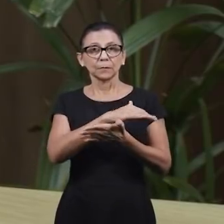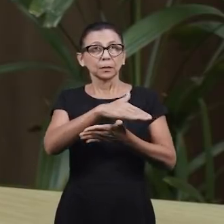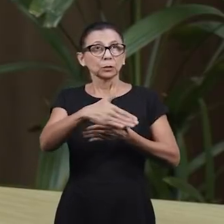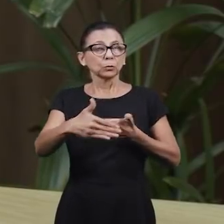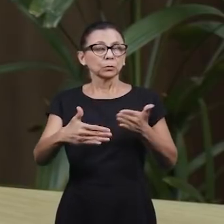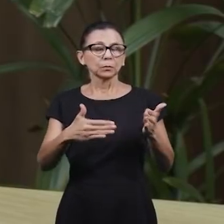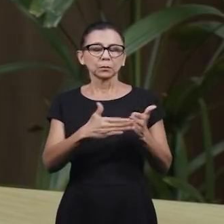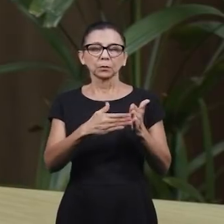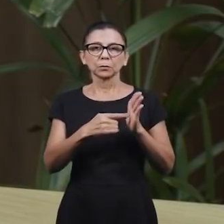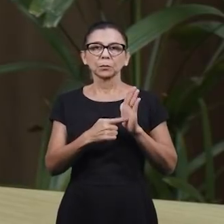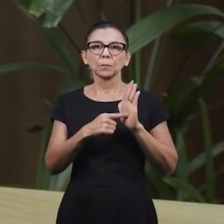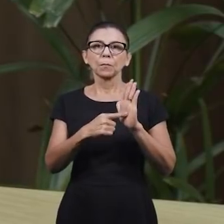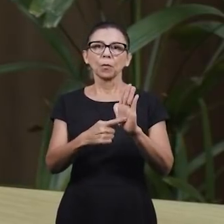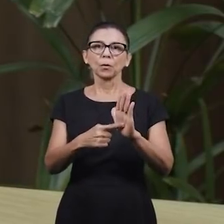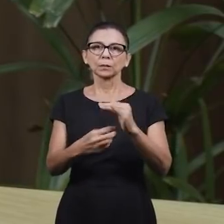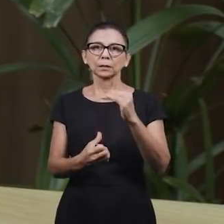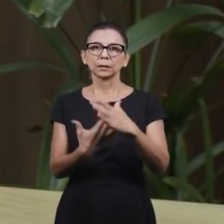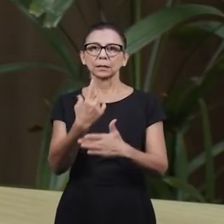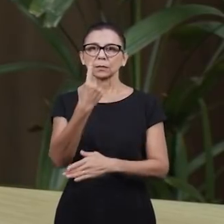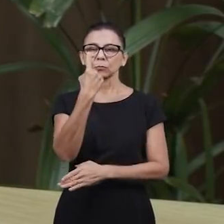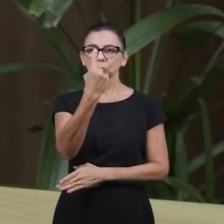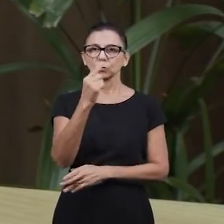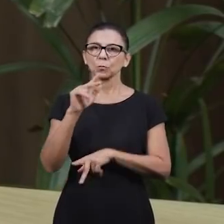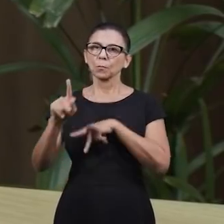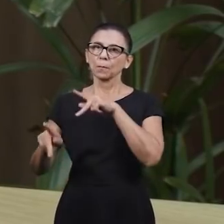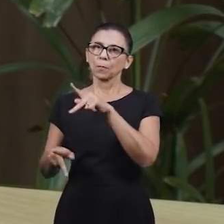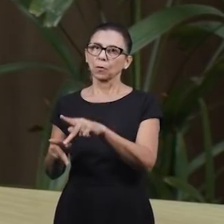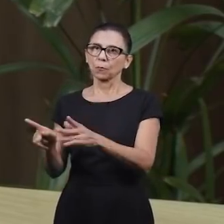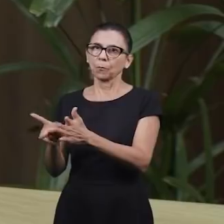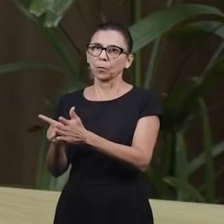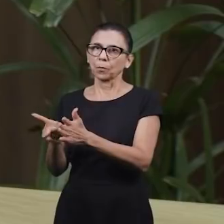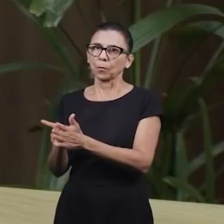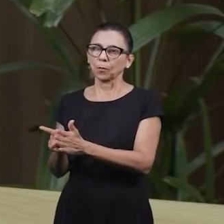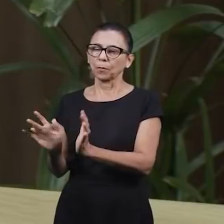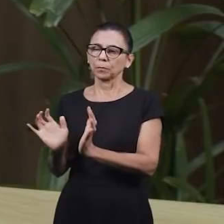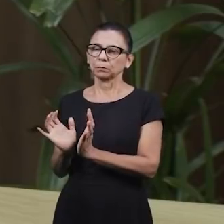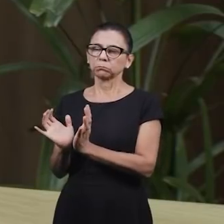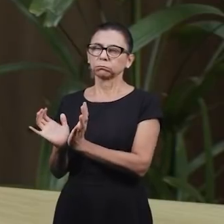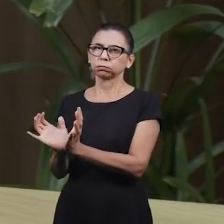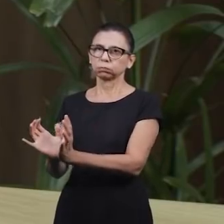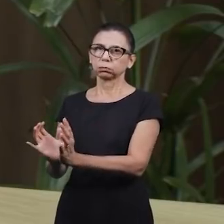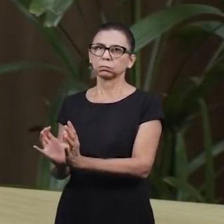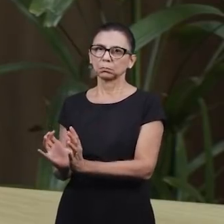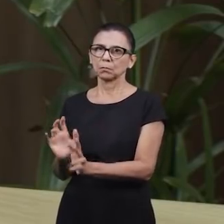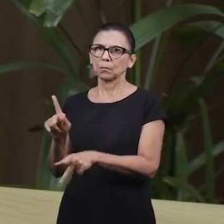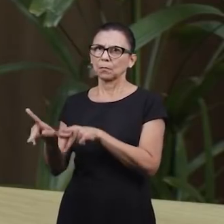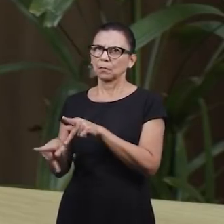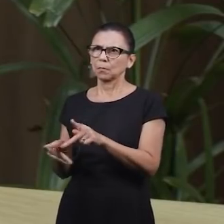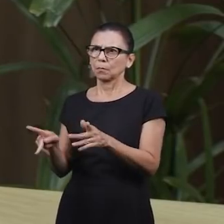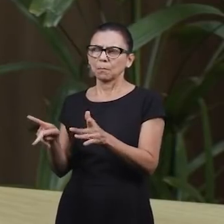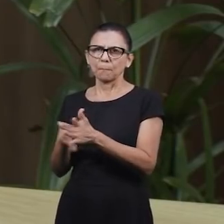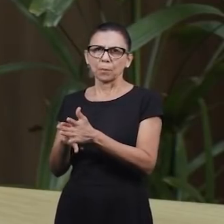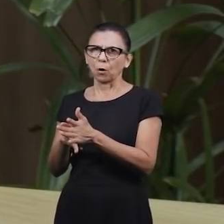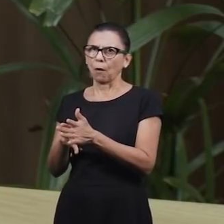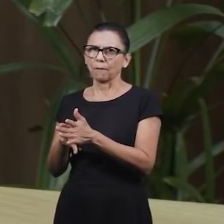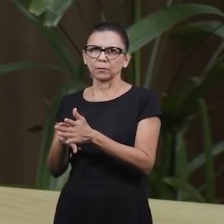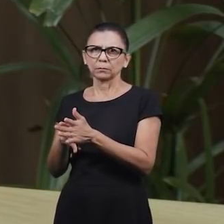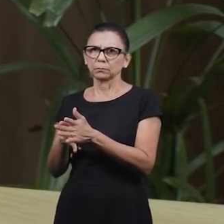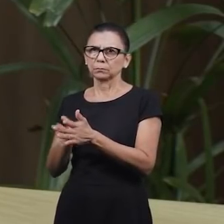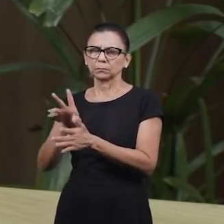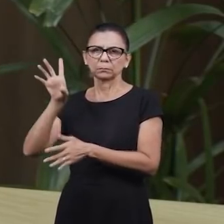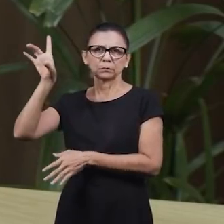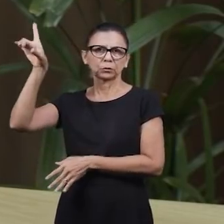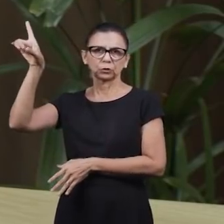todo mostra a criação de um povo peculiar, um povo de exclusiva posse